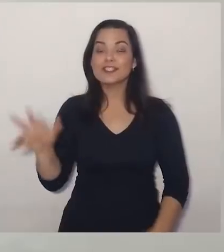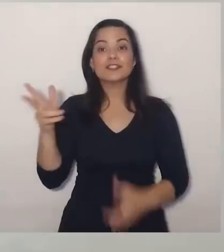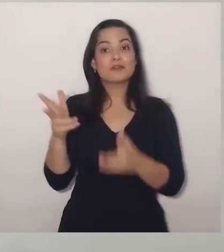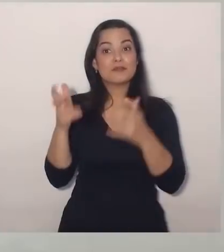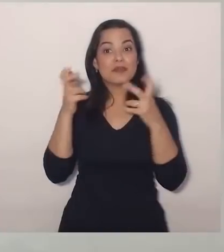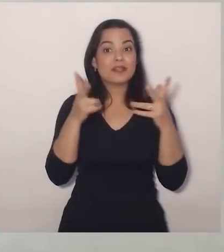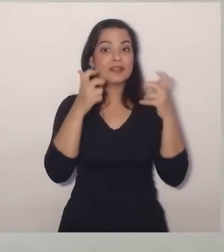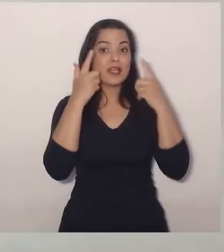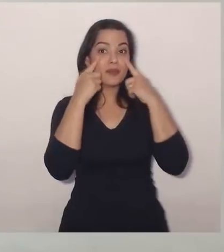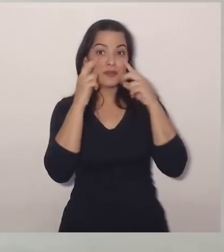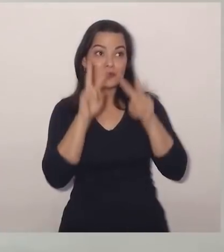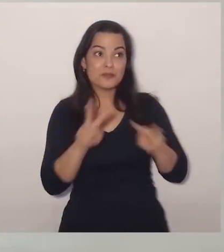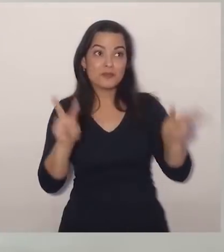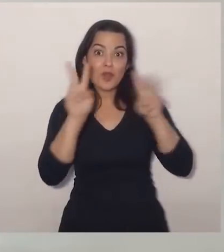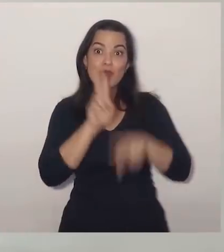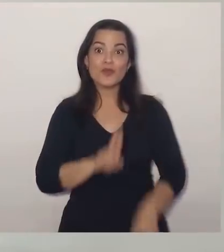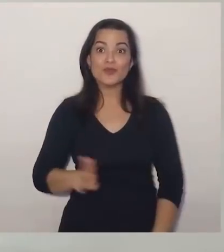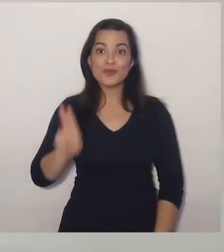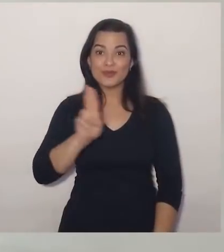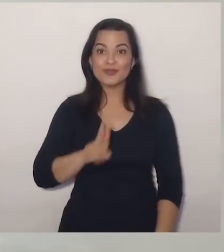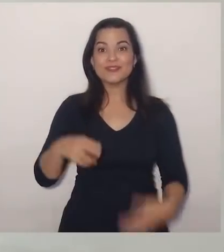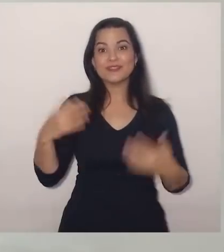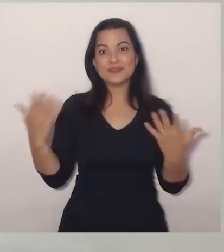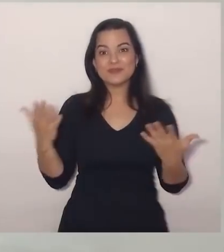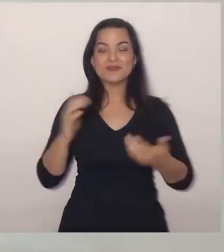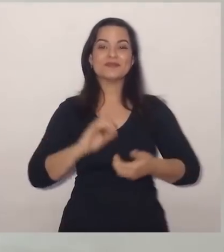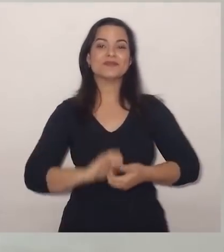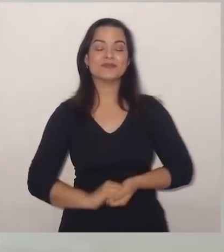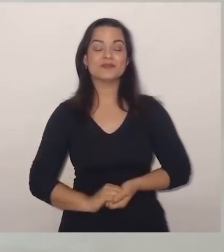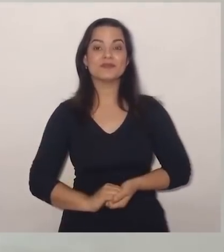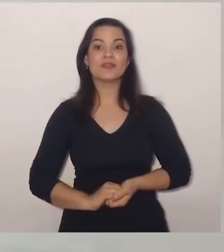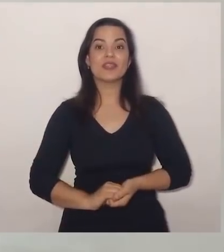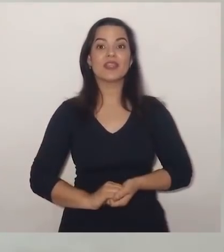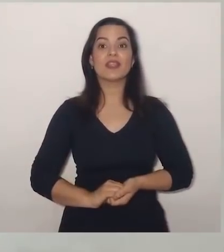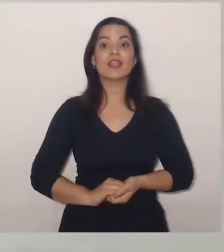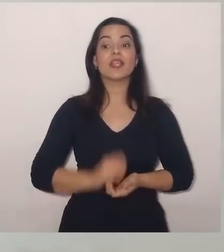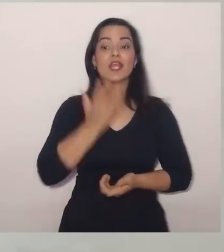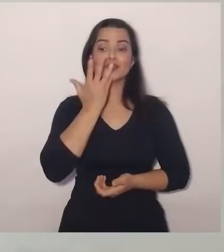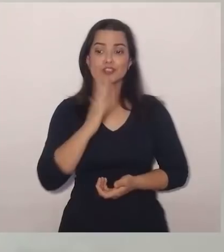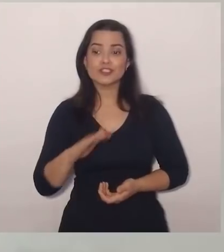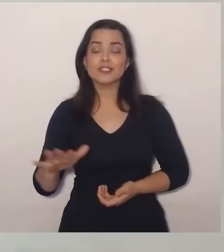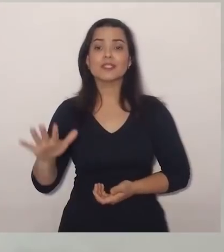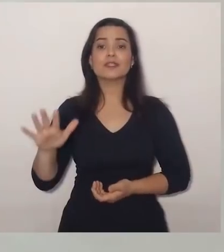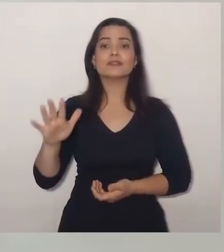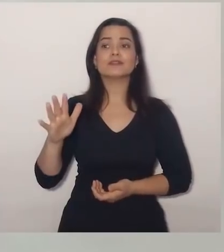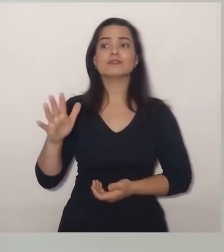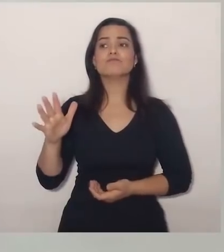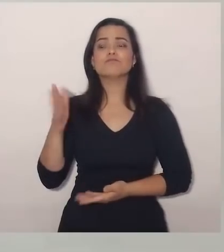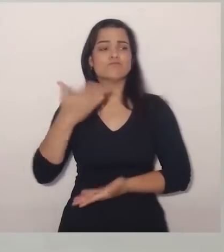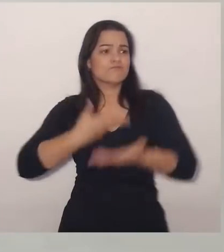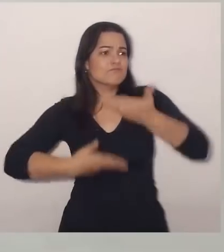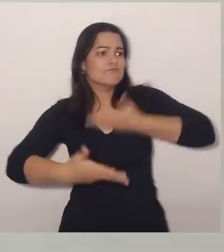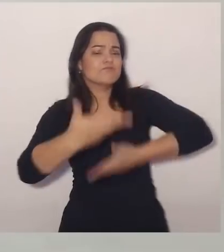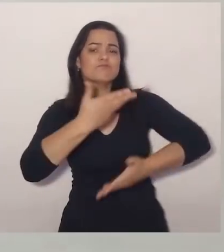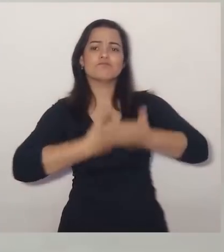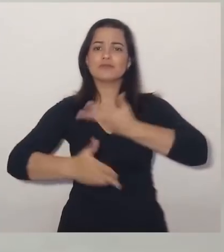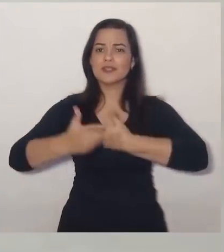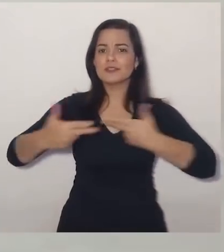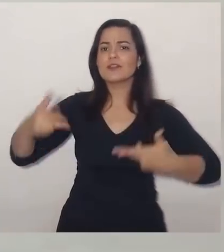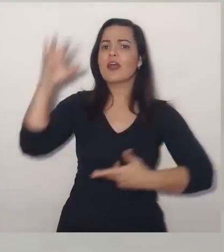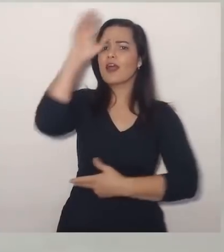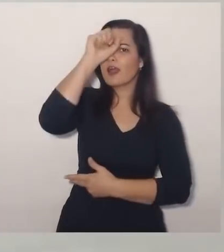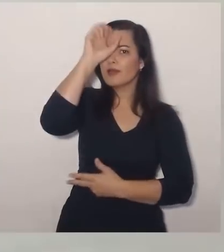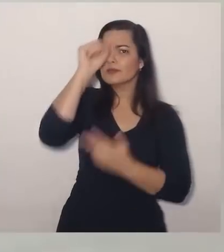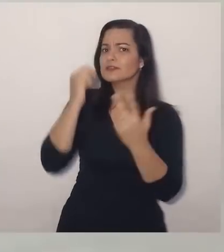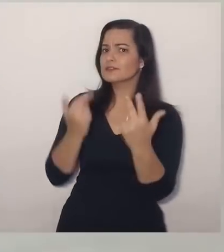pela visão. Então, eles vão interagir com o meio da mesma forma, vão aprender tudo que